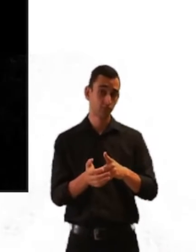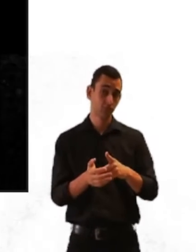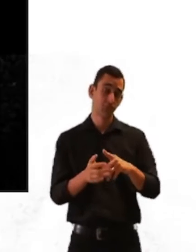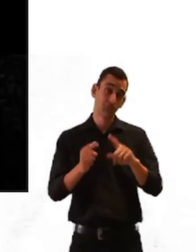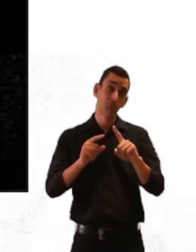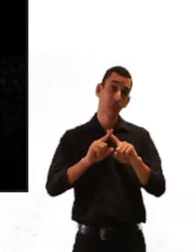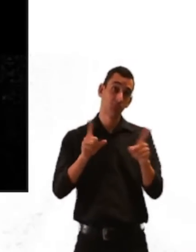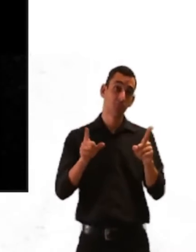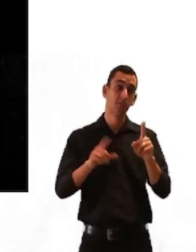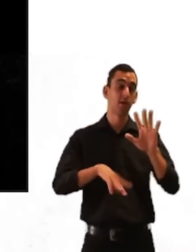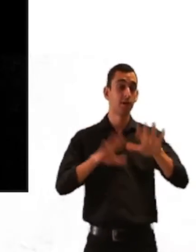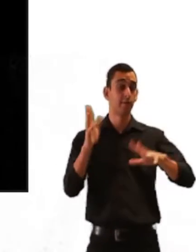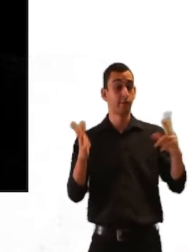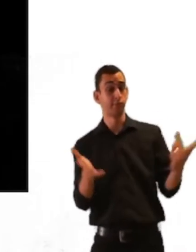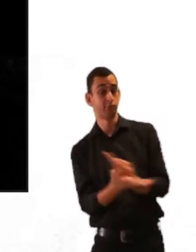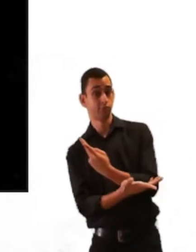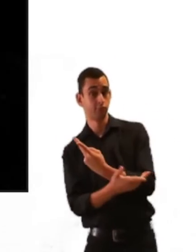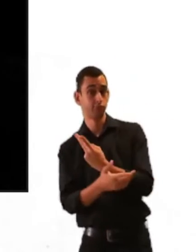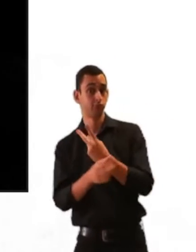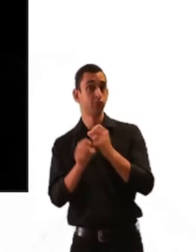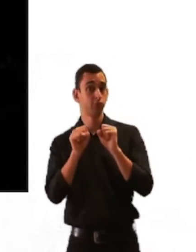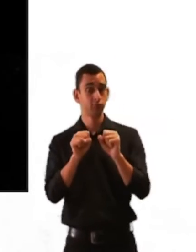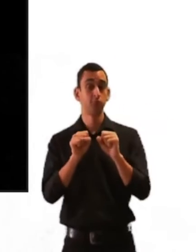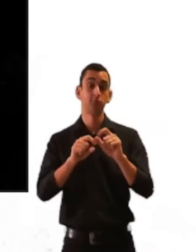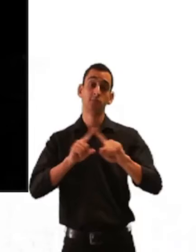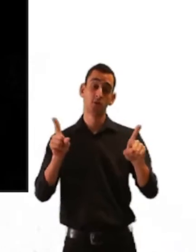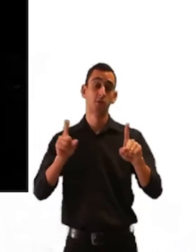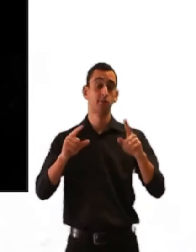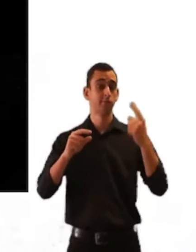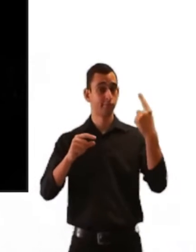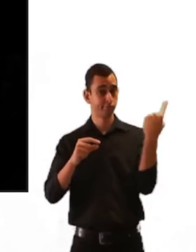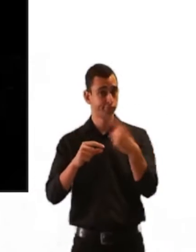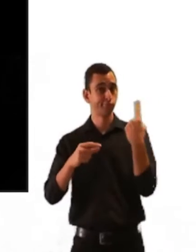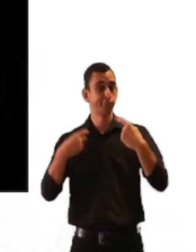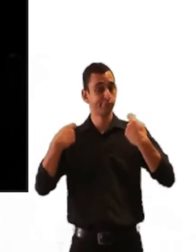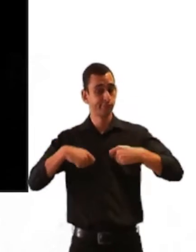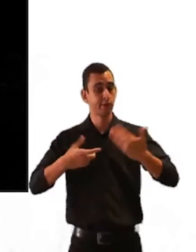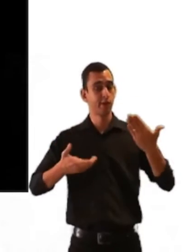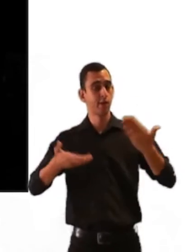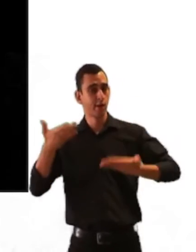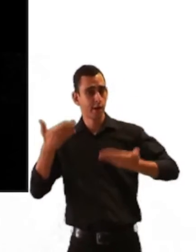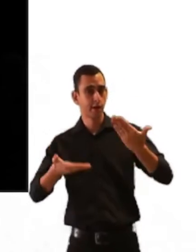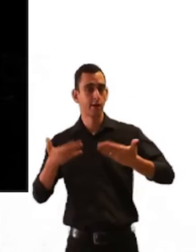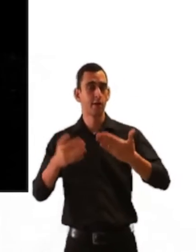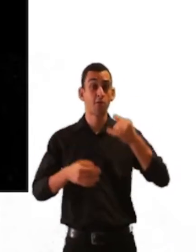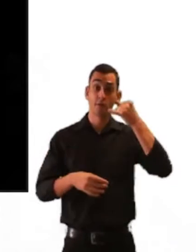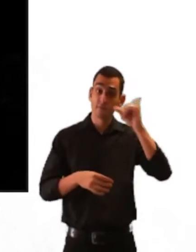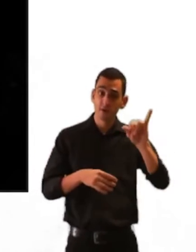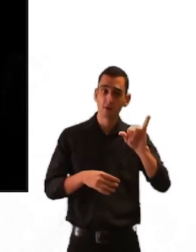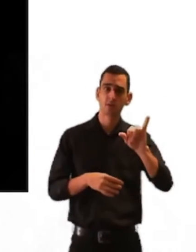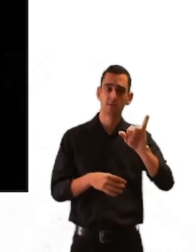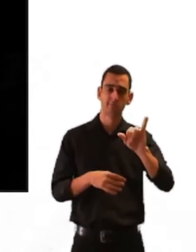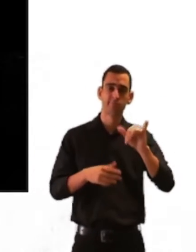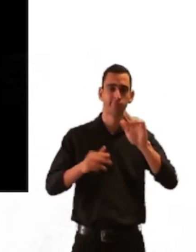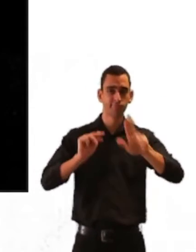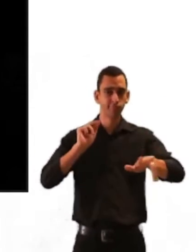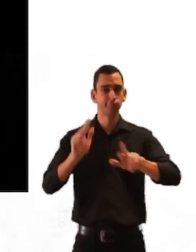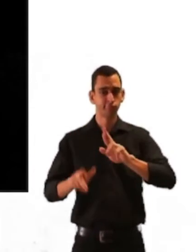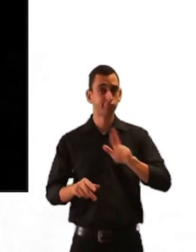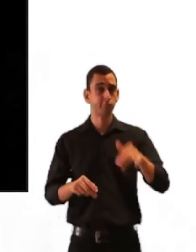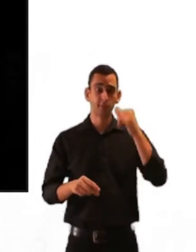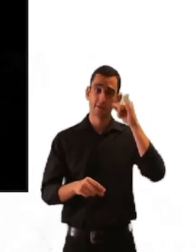esse subjetivismo exista, a gente tem que buscar o equilíbrio para evitar abusos, evitar